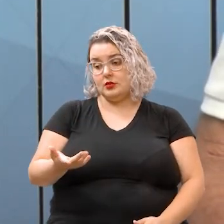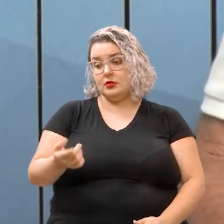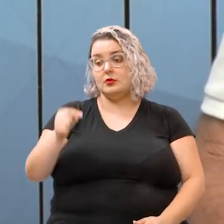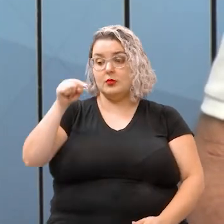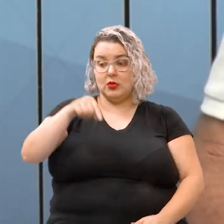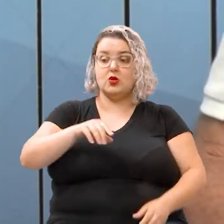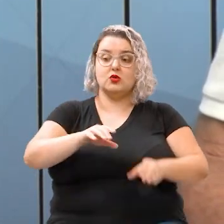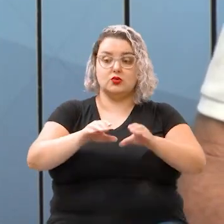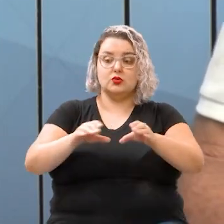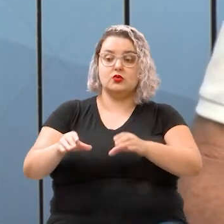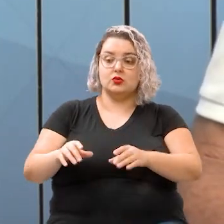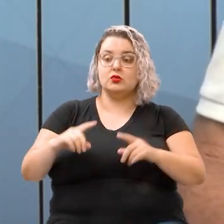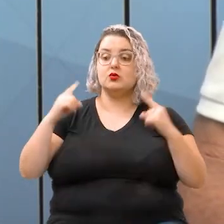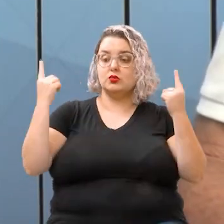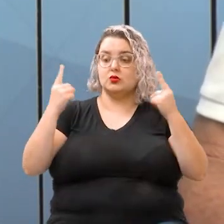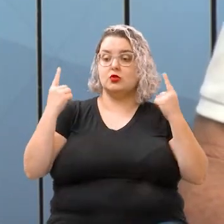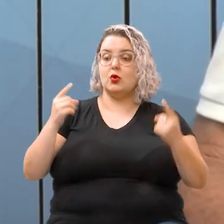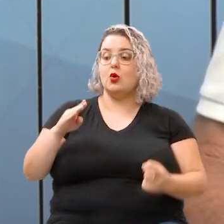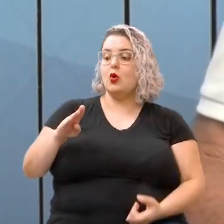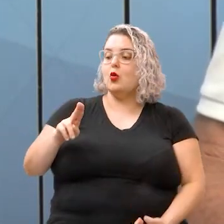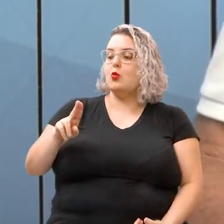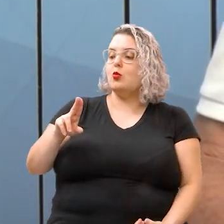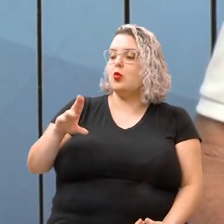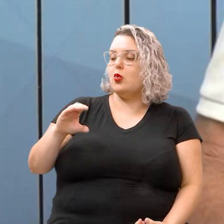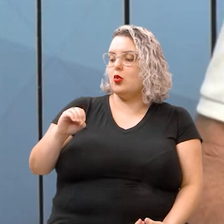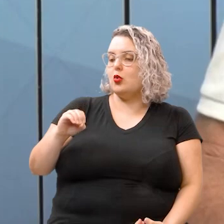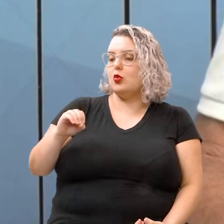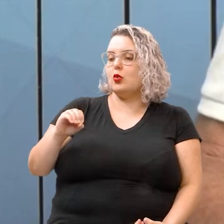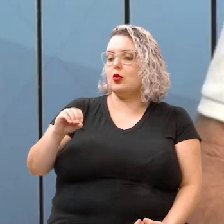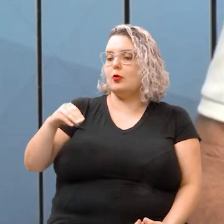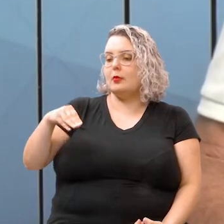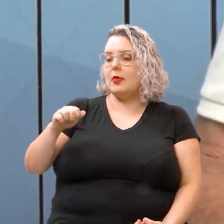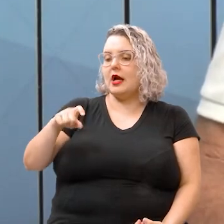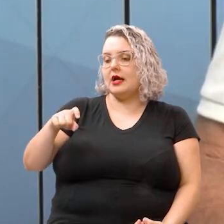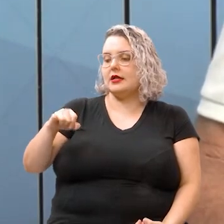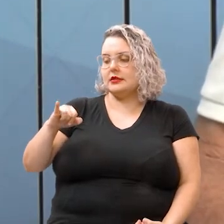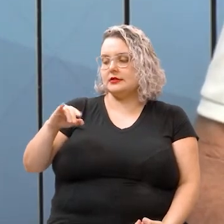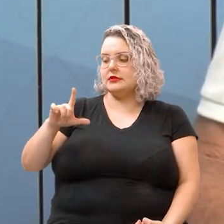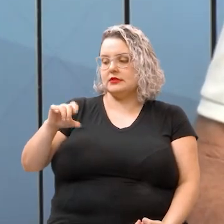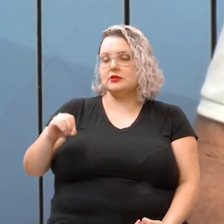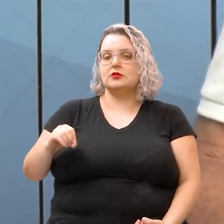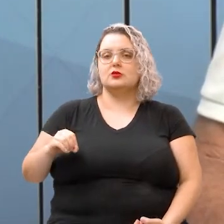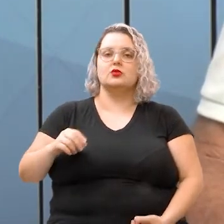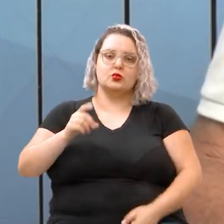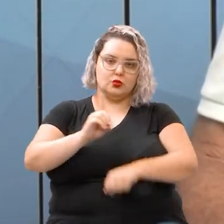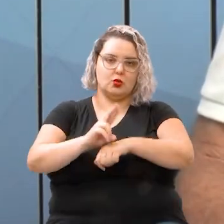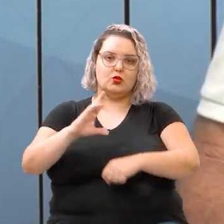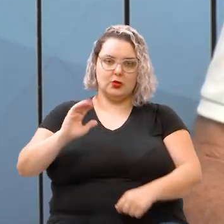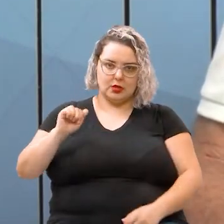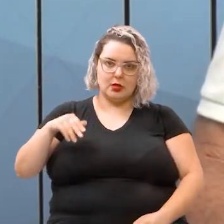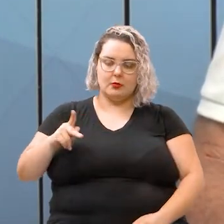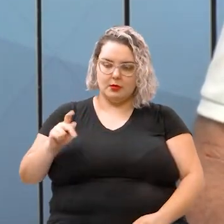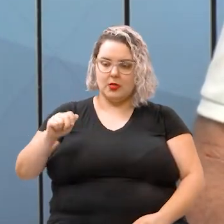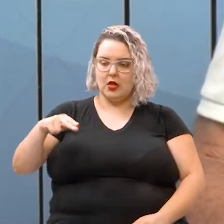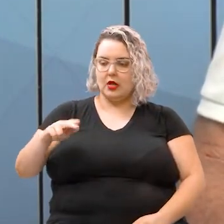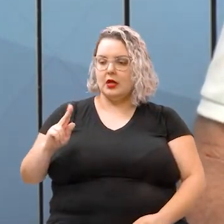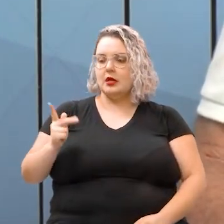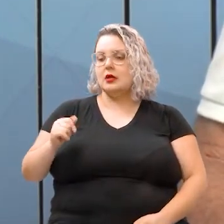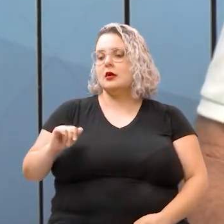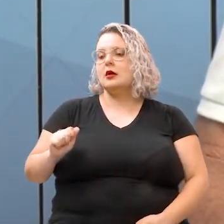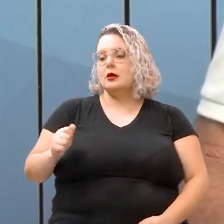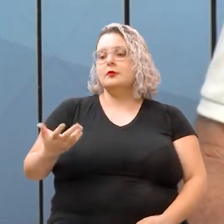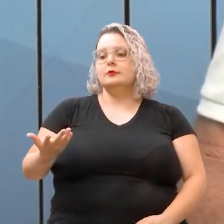do coordenador do ambulatório de bucomaxilo, que é o Dr. Campanha, né? A gente já fez reuniões com ele a respeito desse projeto de lei para a